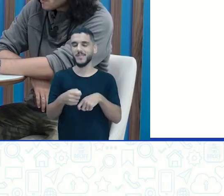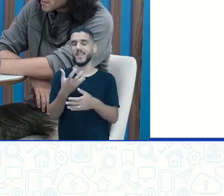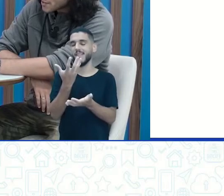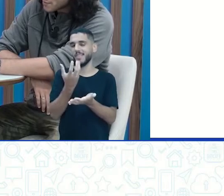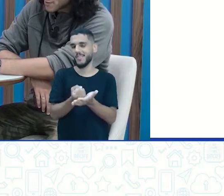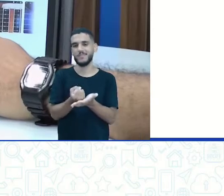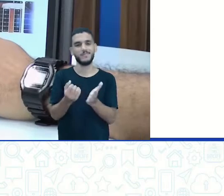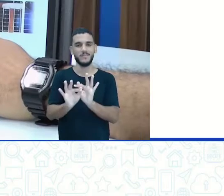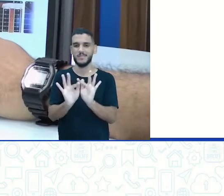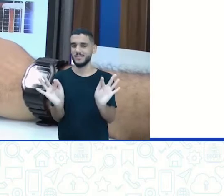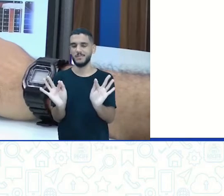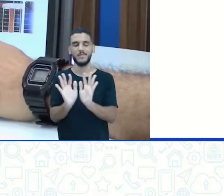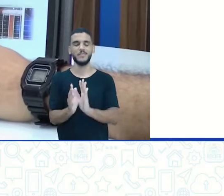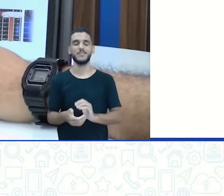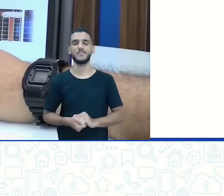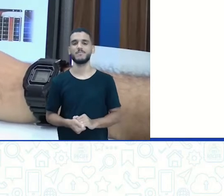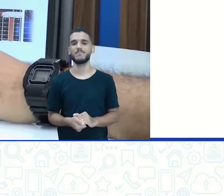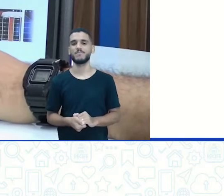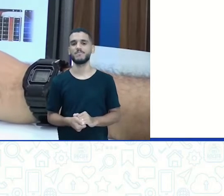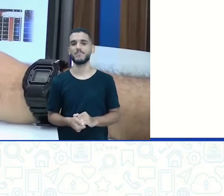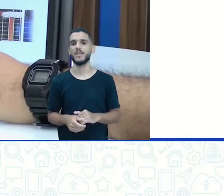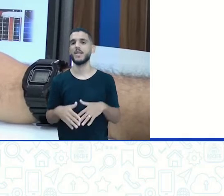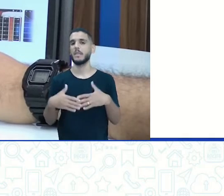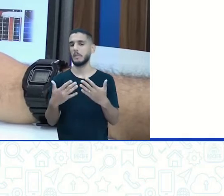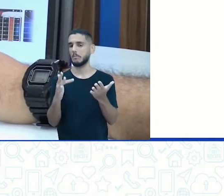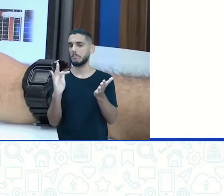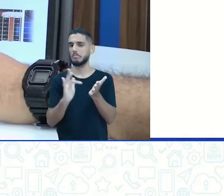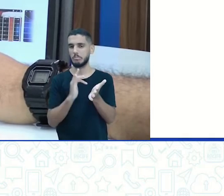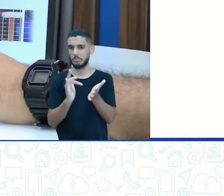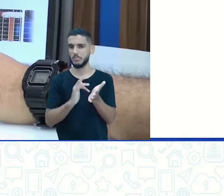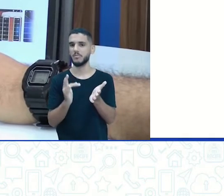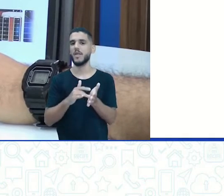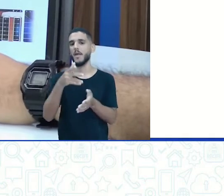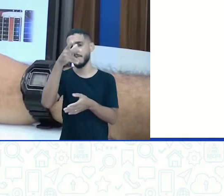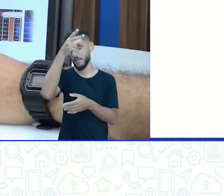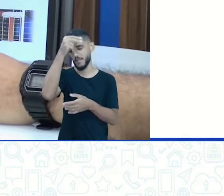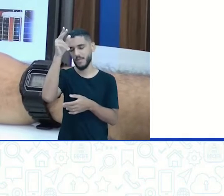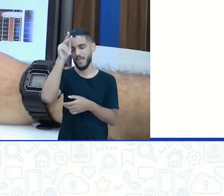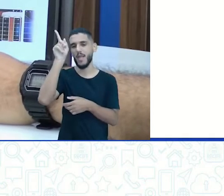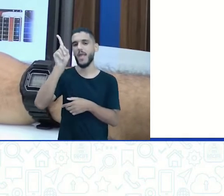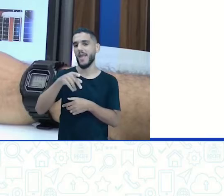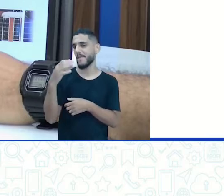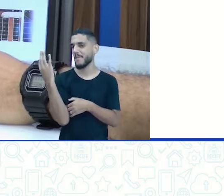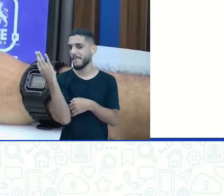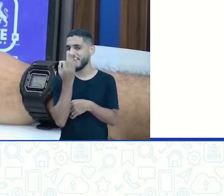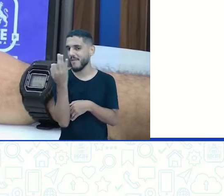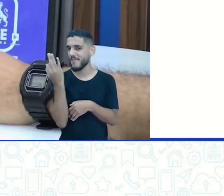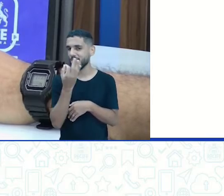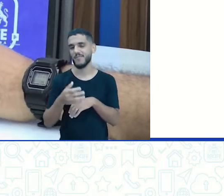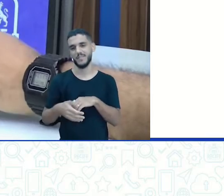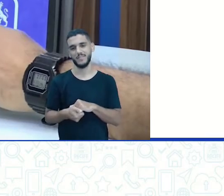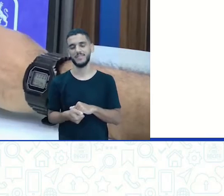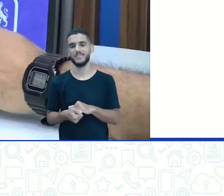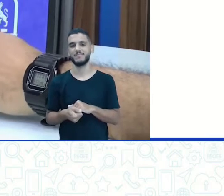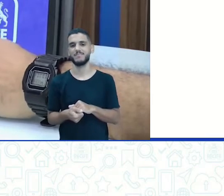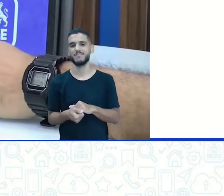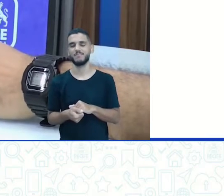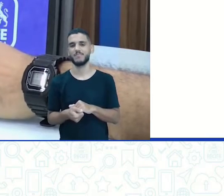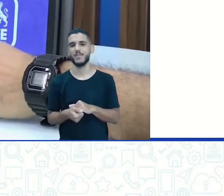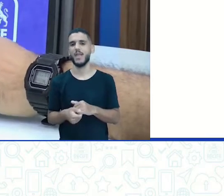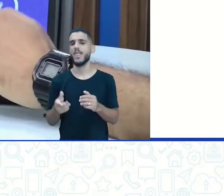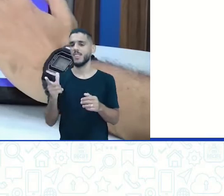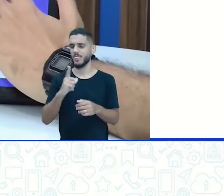do aplicativo, tá certo? Nossa, esse tablet da prefeitura, ele é muito completinho, né? Muito... Dá